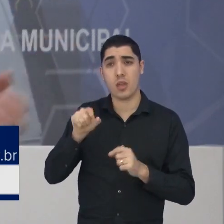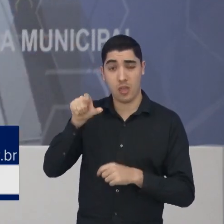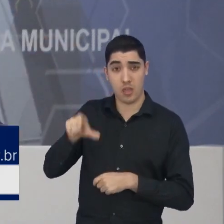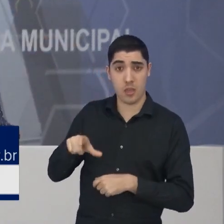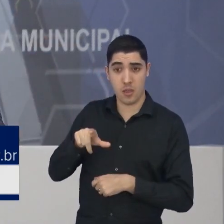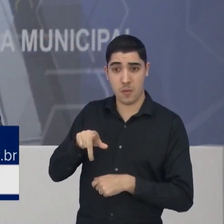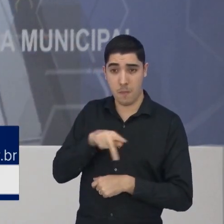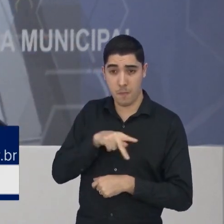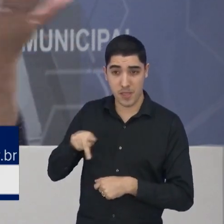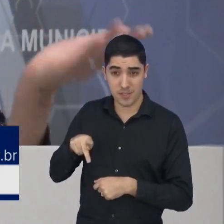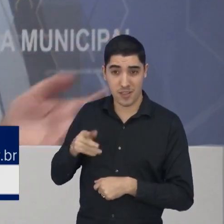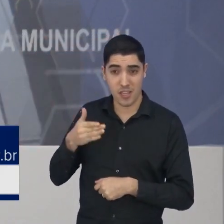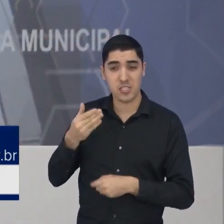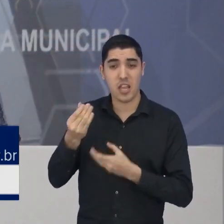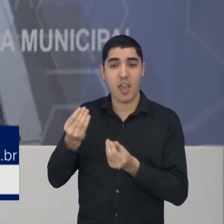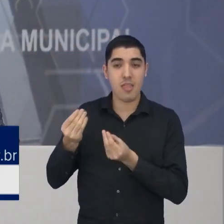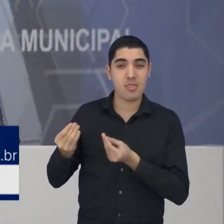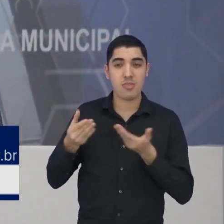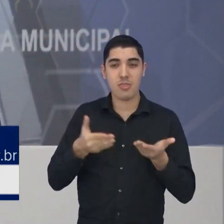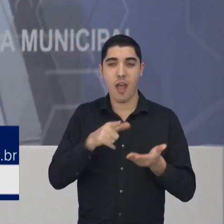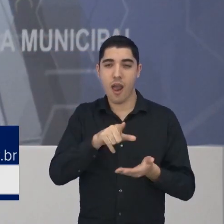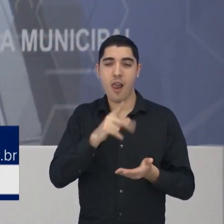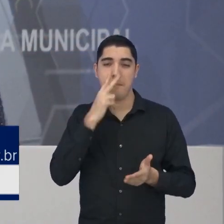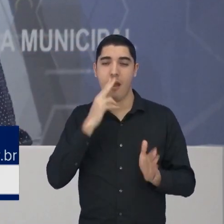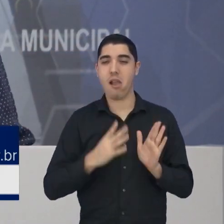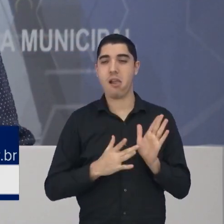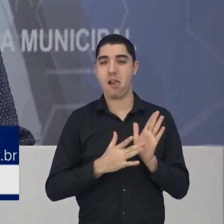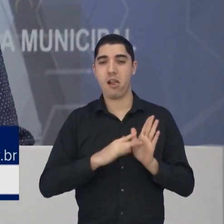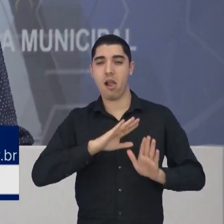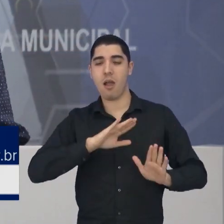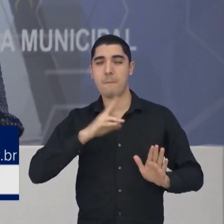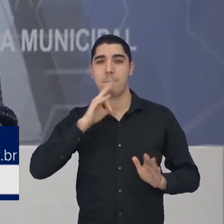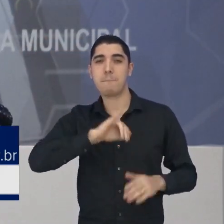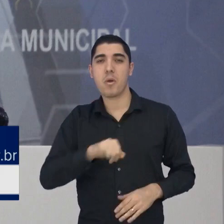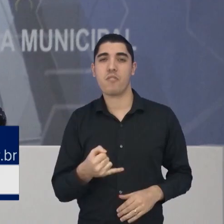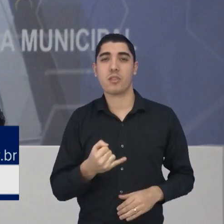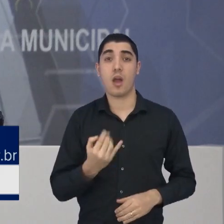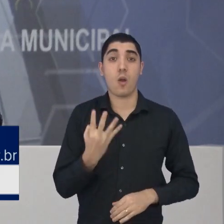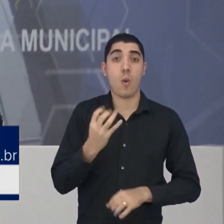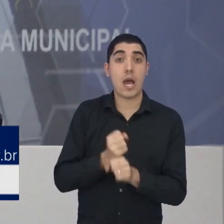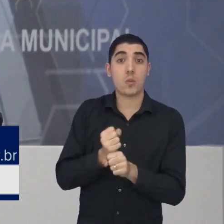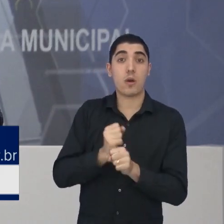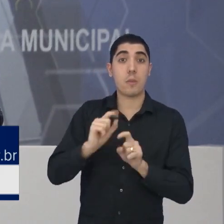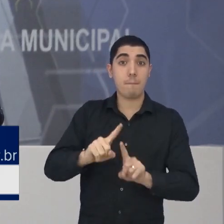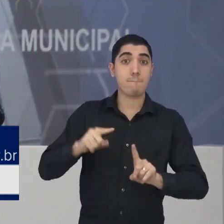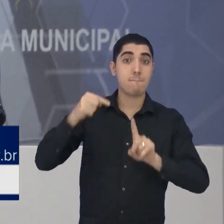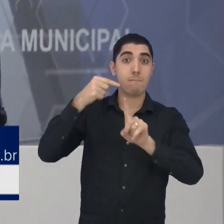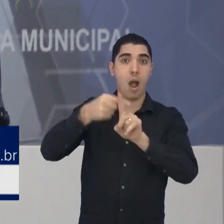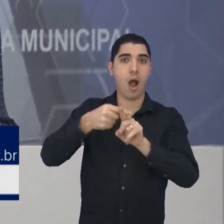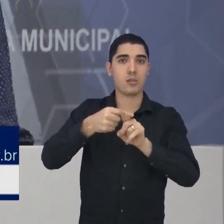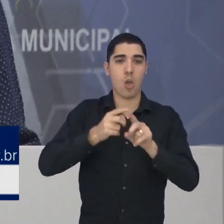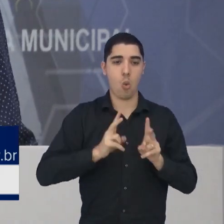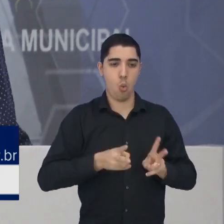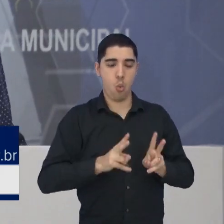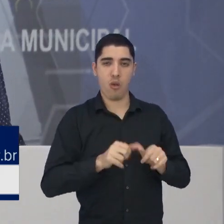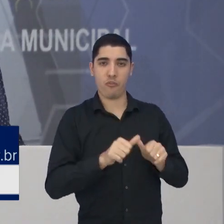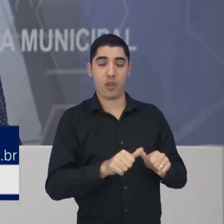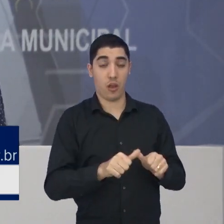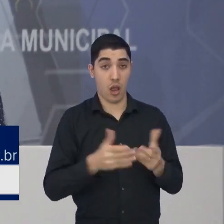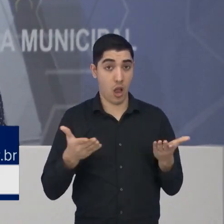sua diretoria, ficar de eterno lá, mais 4 anos. Então nós vamos fazer um balancete do que foi essa